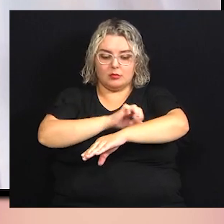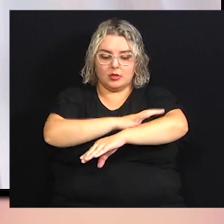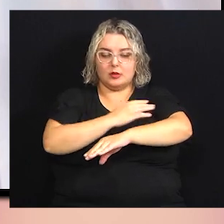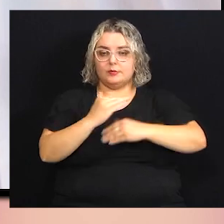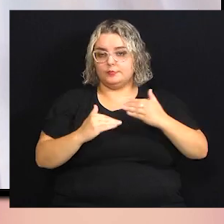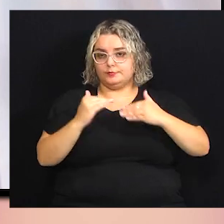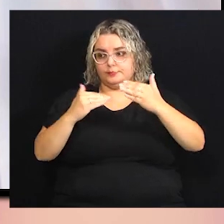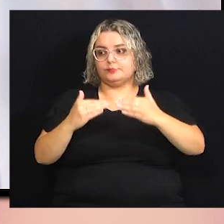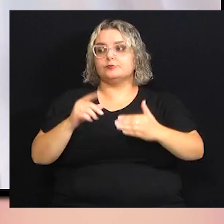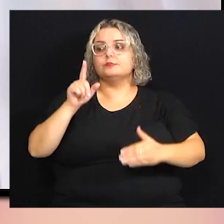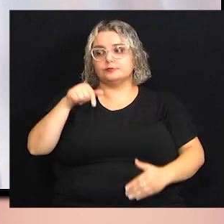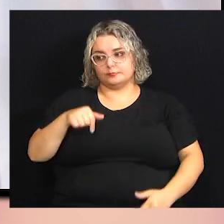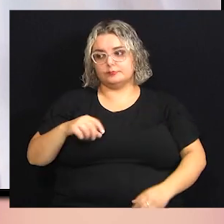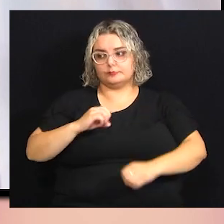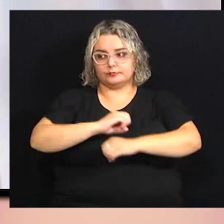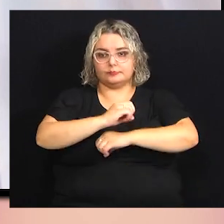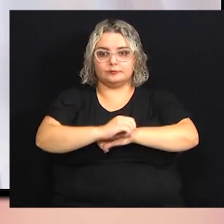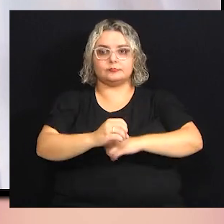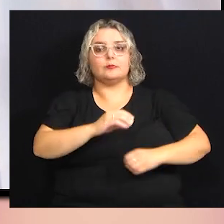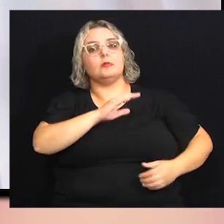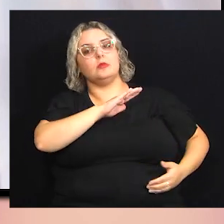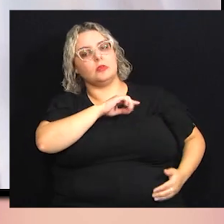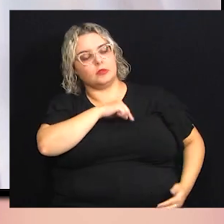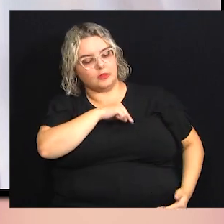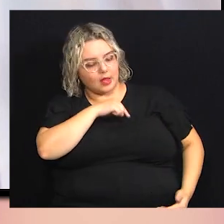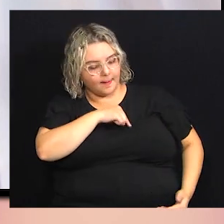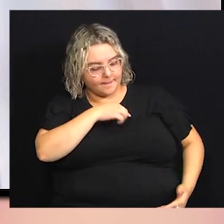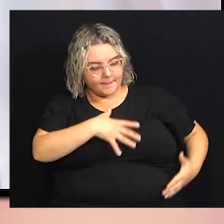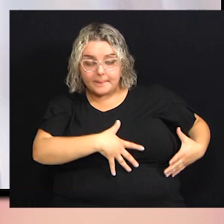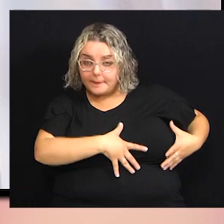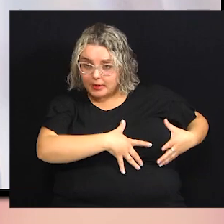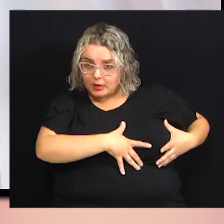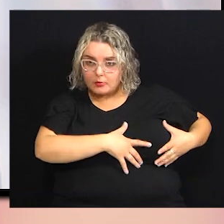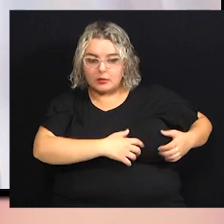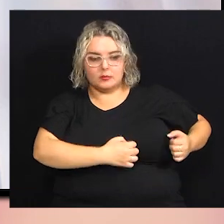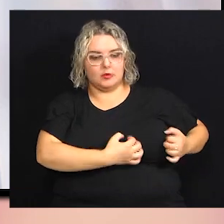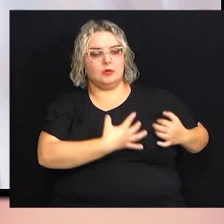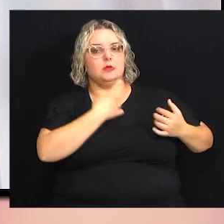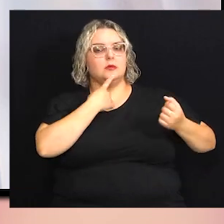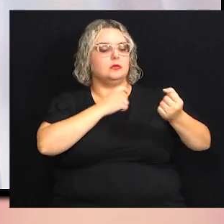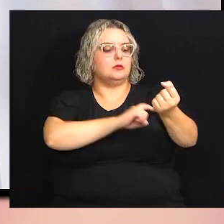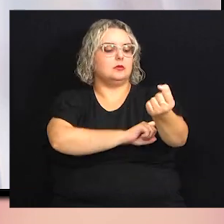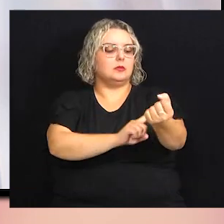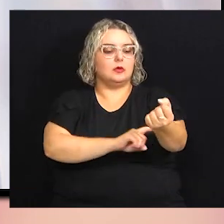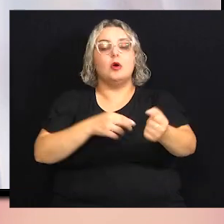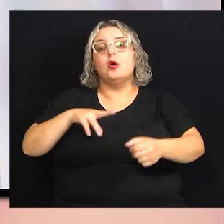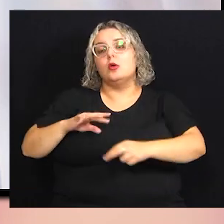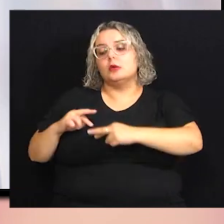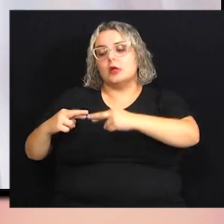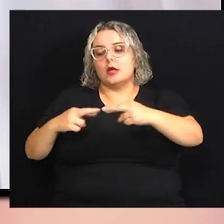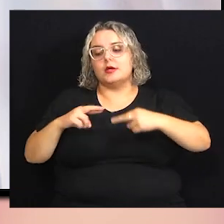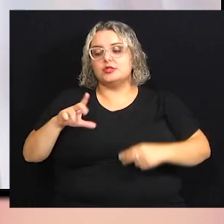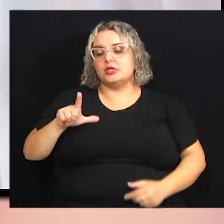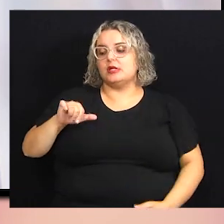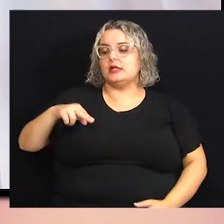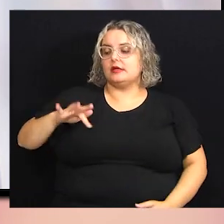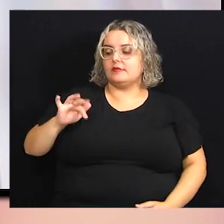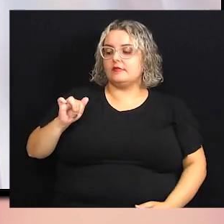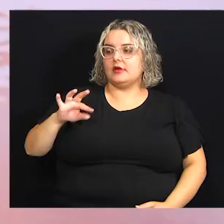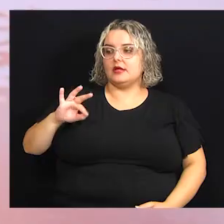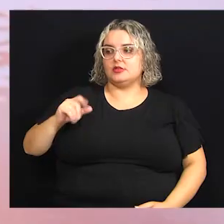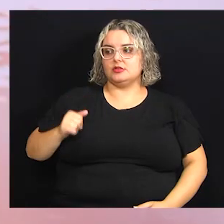proliferando, se desenvolvendo, é uma célula da mama que migrou pela corrente sanguínea ou linfática até chegar à